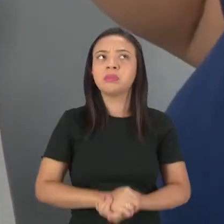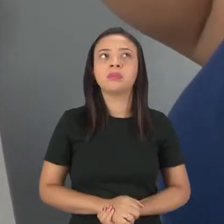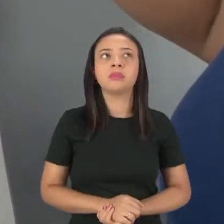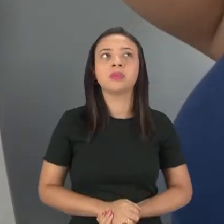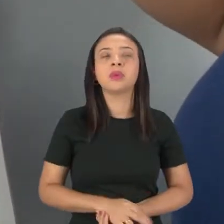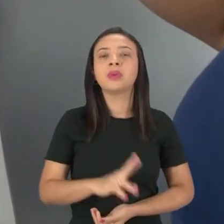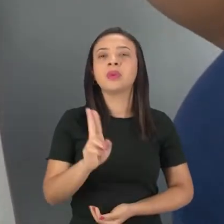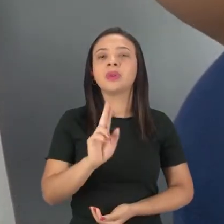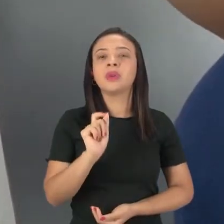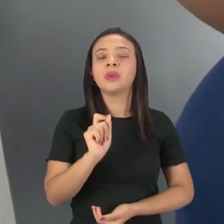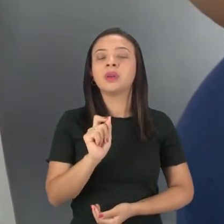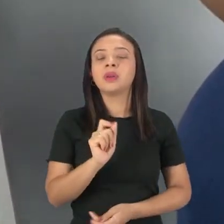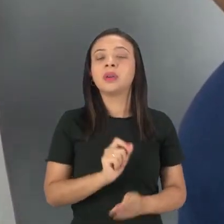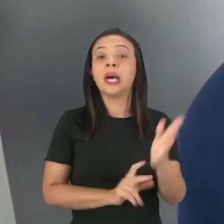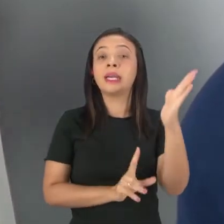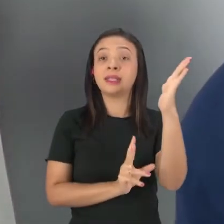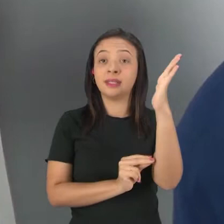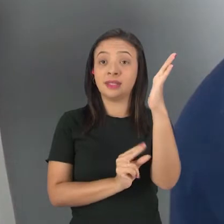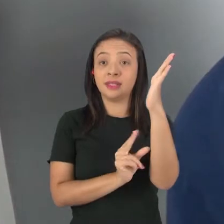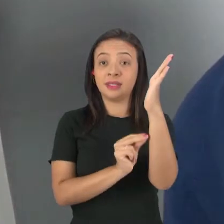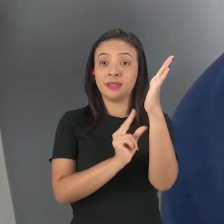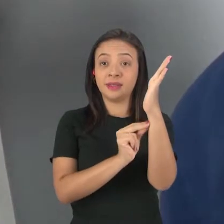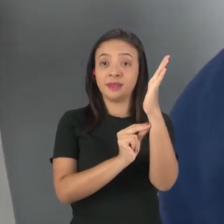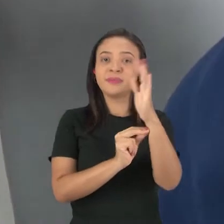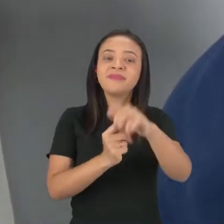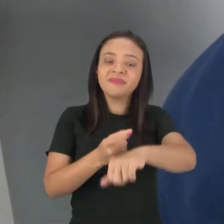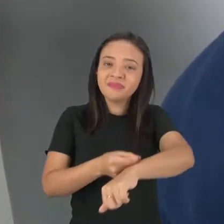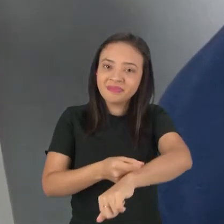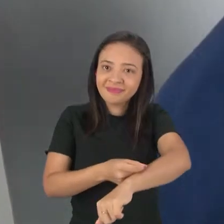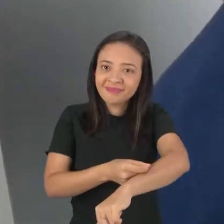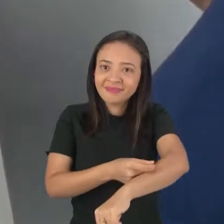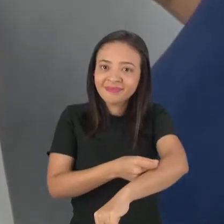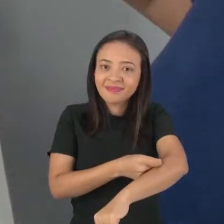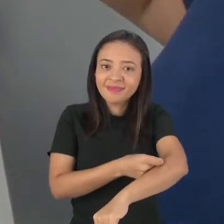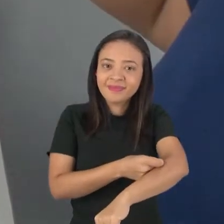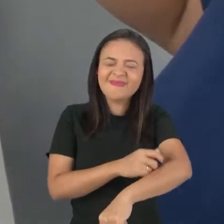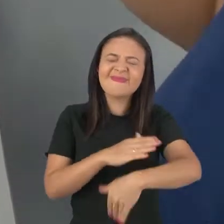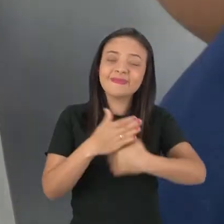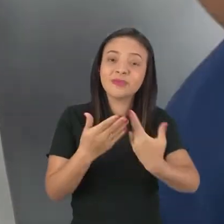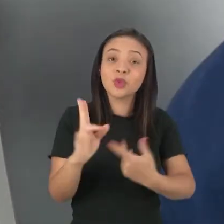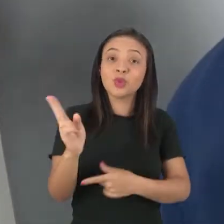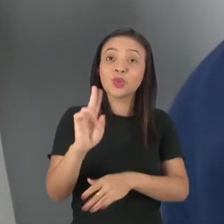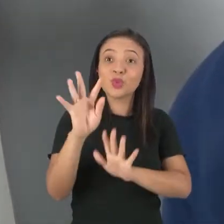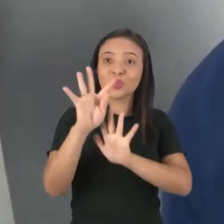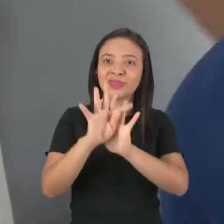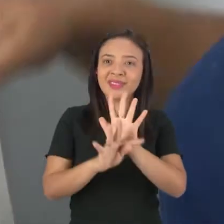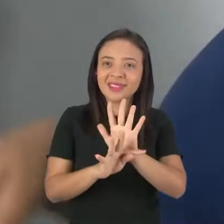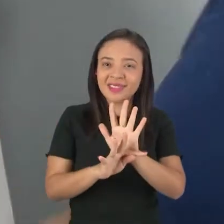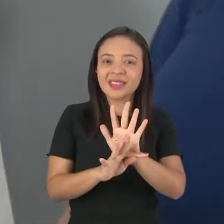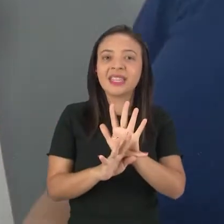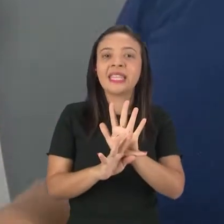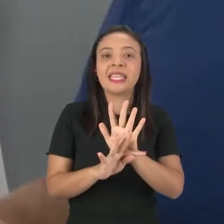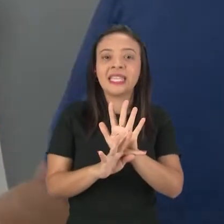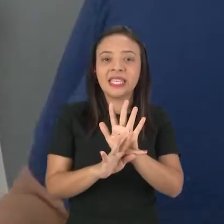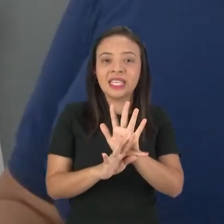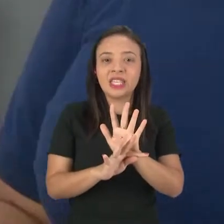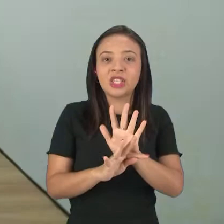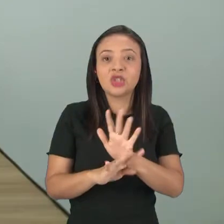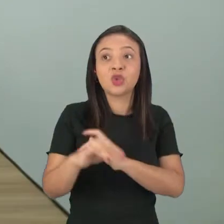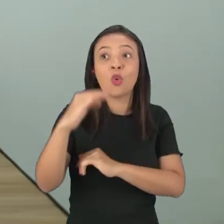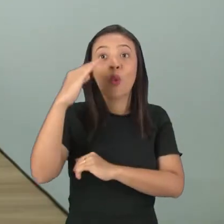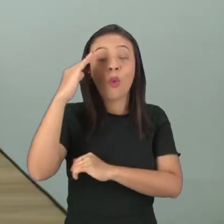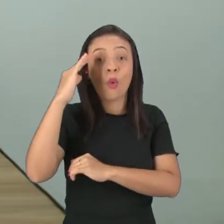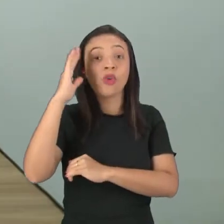sabemos que o nome dela é a cigarra EA formiga é um nome desse texto dessa fórmula